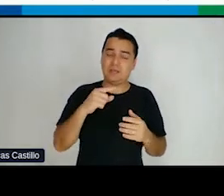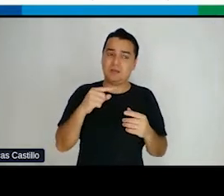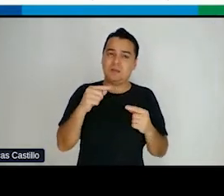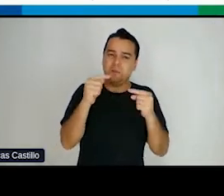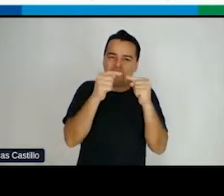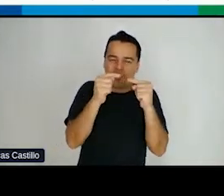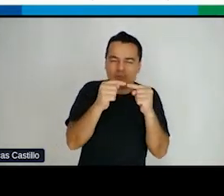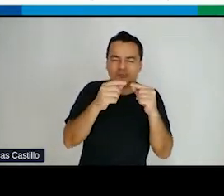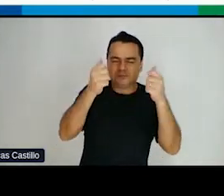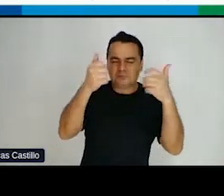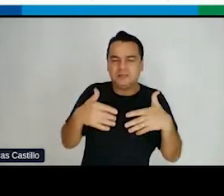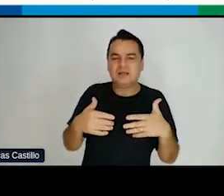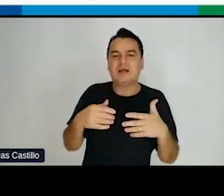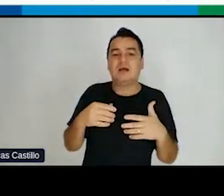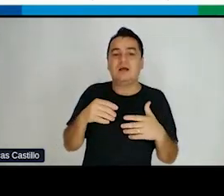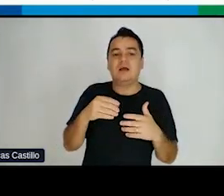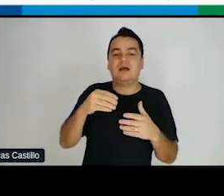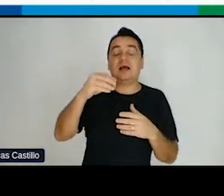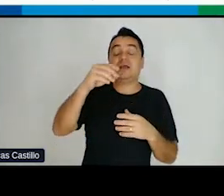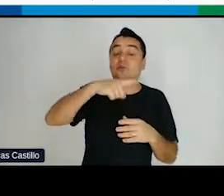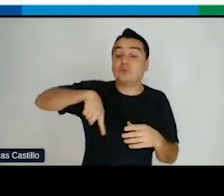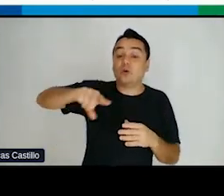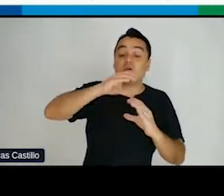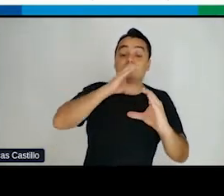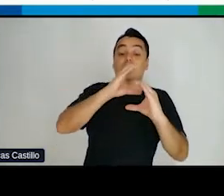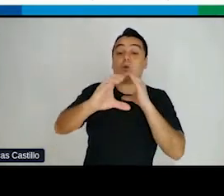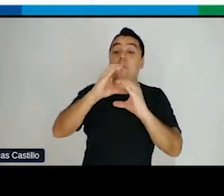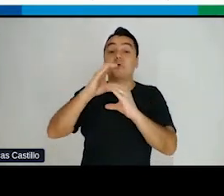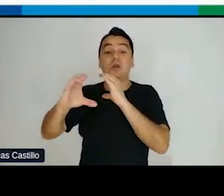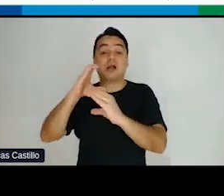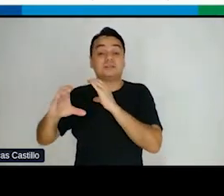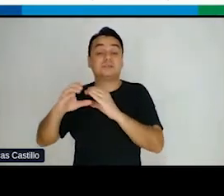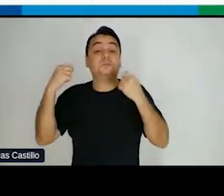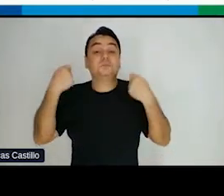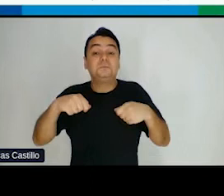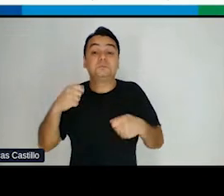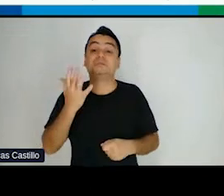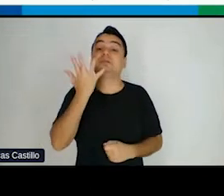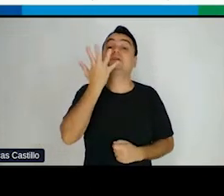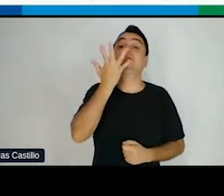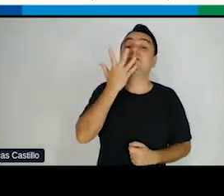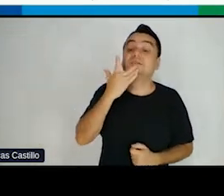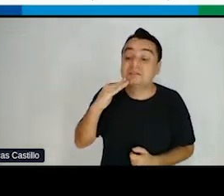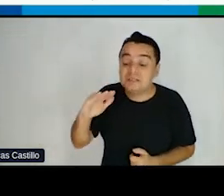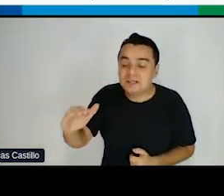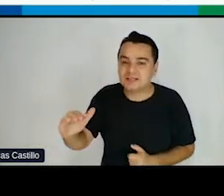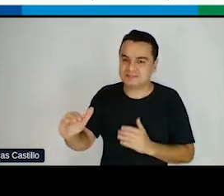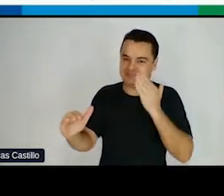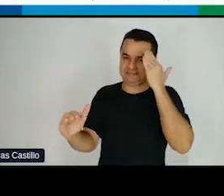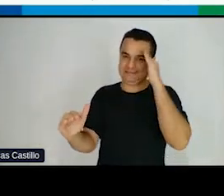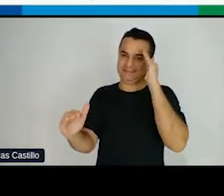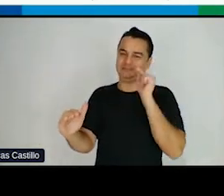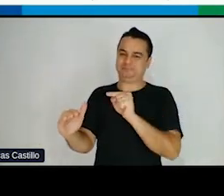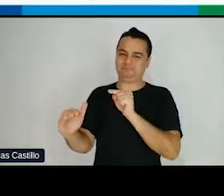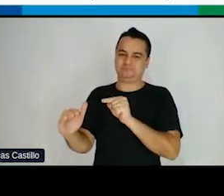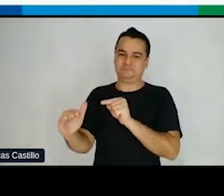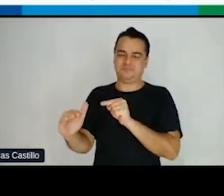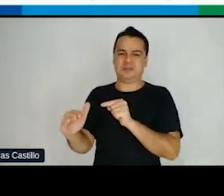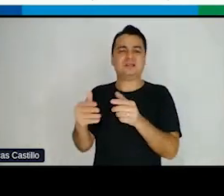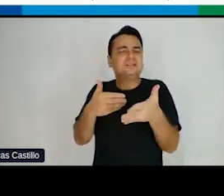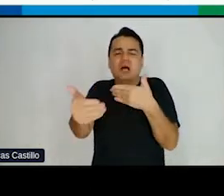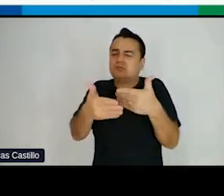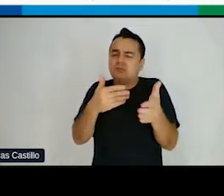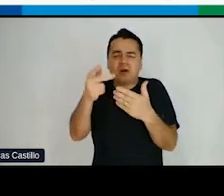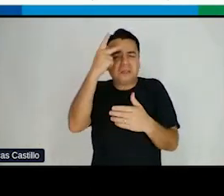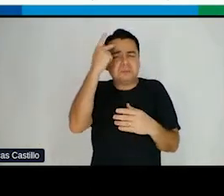de UX que a nossa comunicação ela tem que ser para uma criança entender. Então, independente do nosso público,